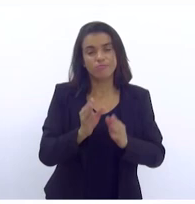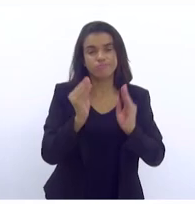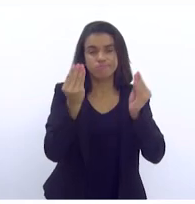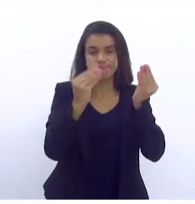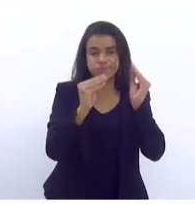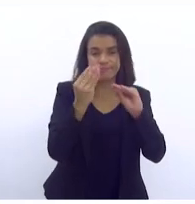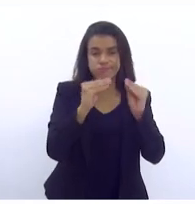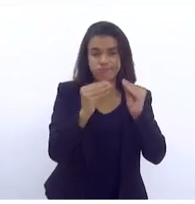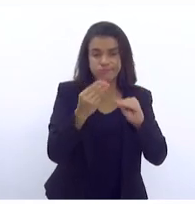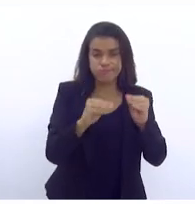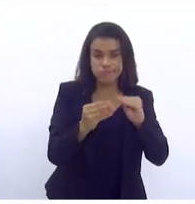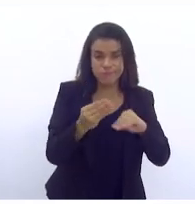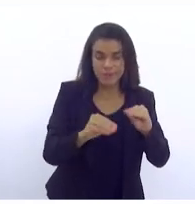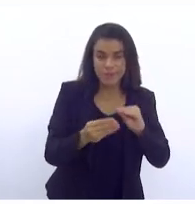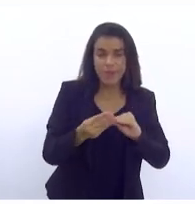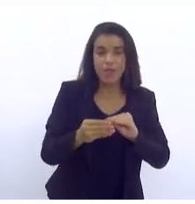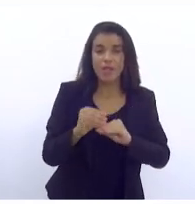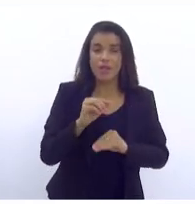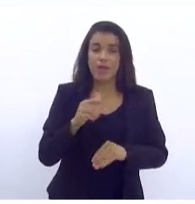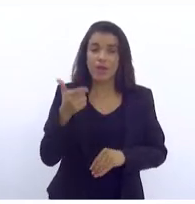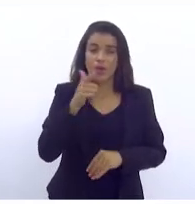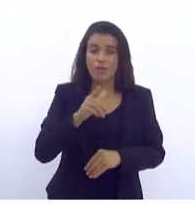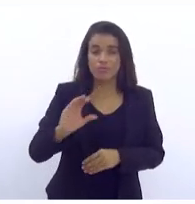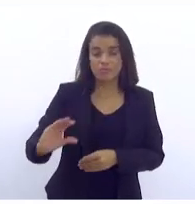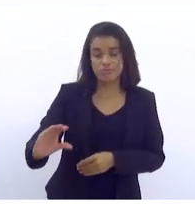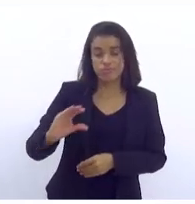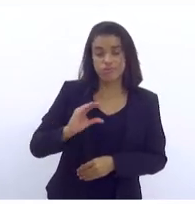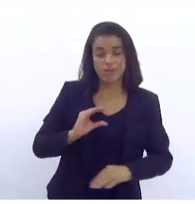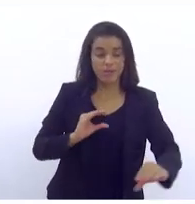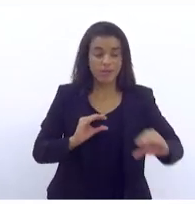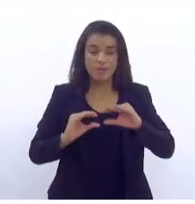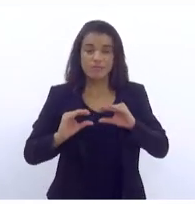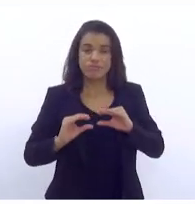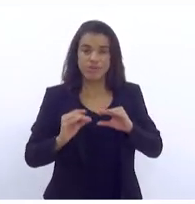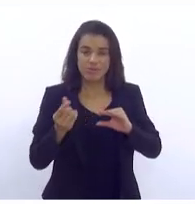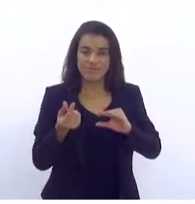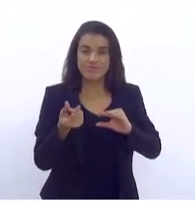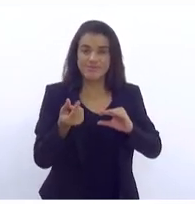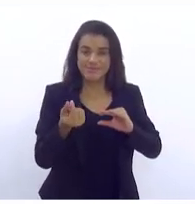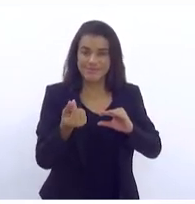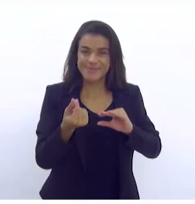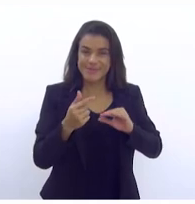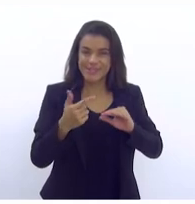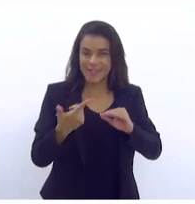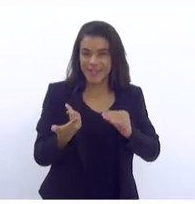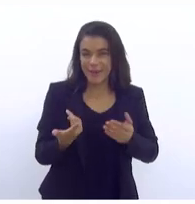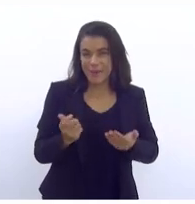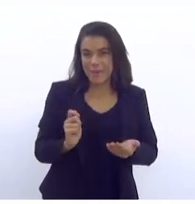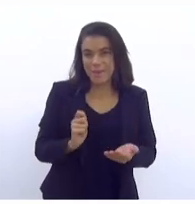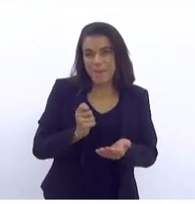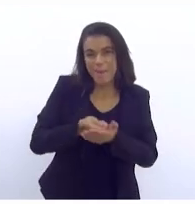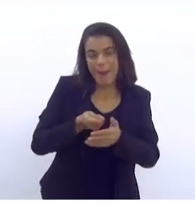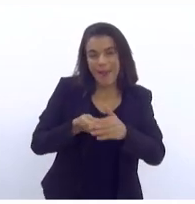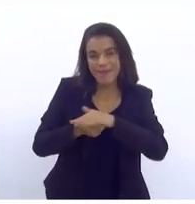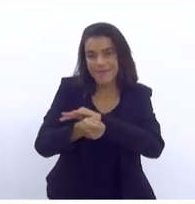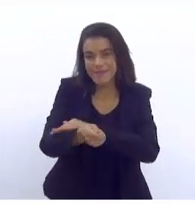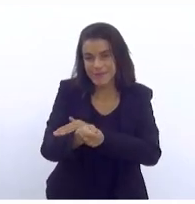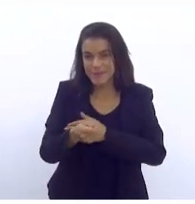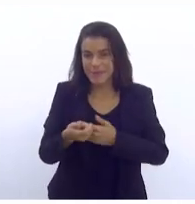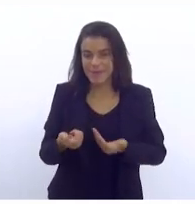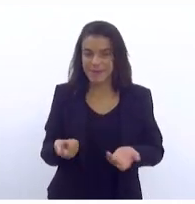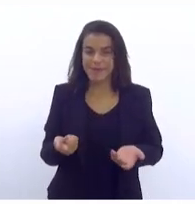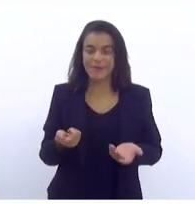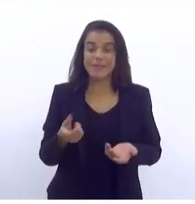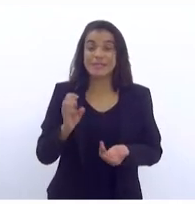e recebeu pela competição entre os interessados uma outorga para ser empreg ada né nas atividades aí que